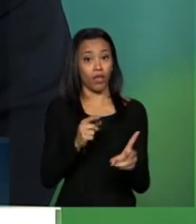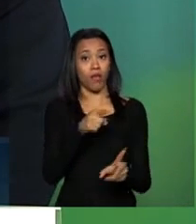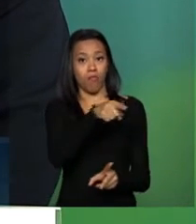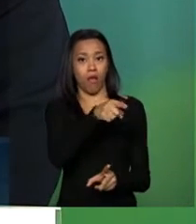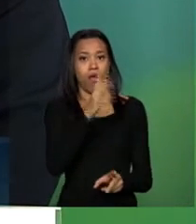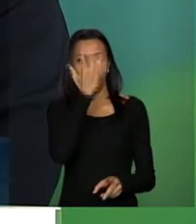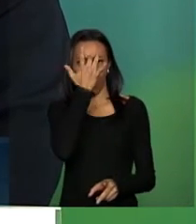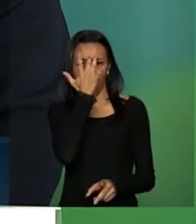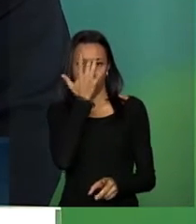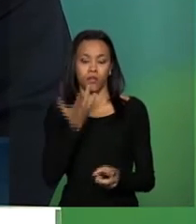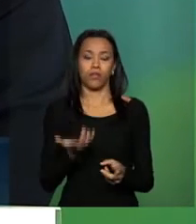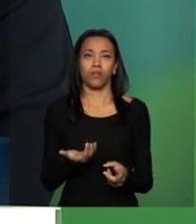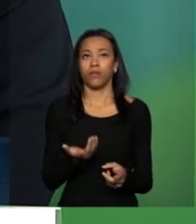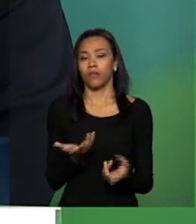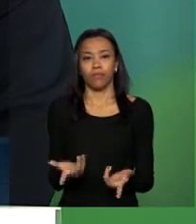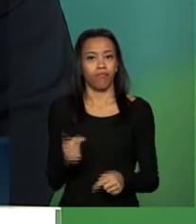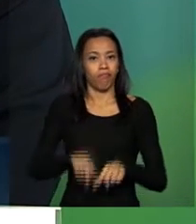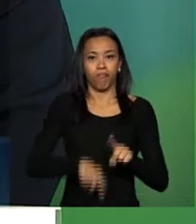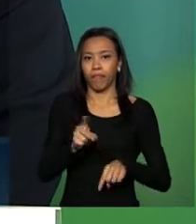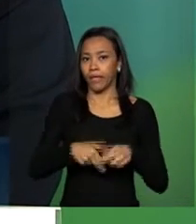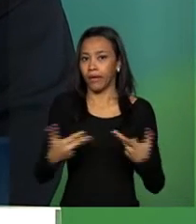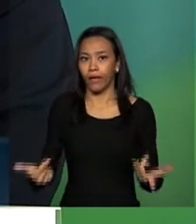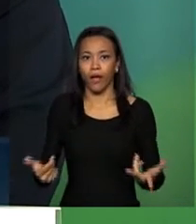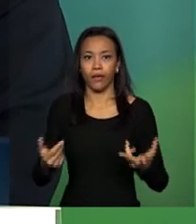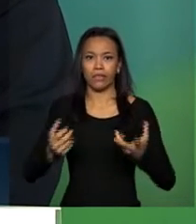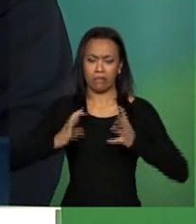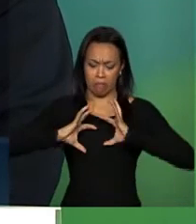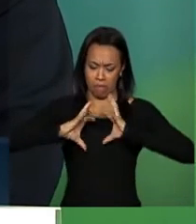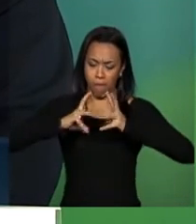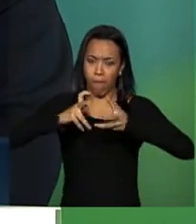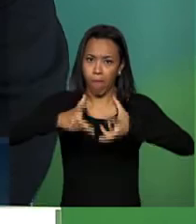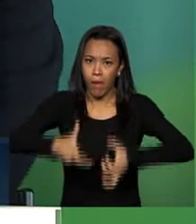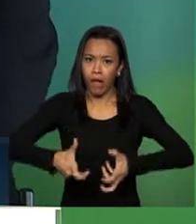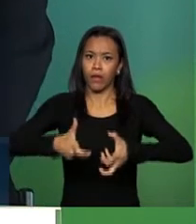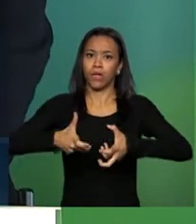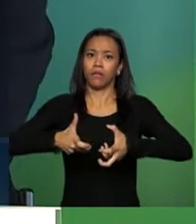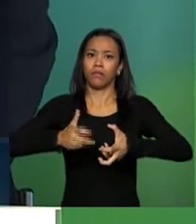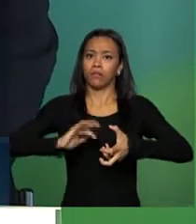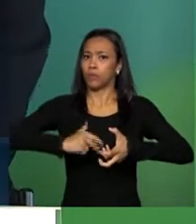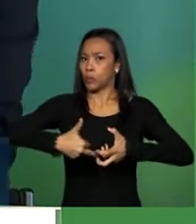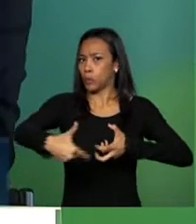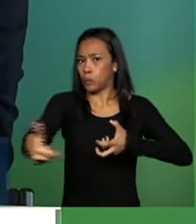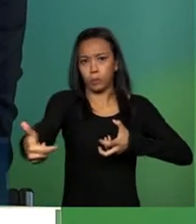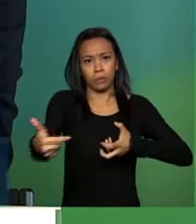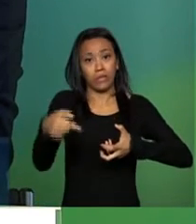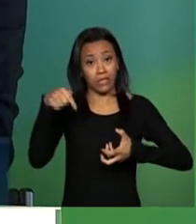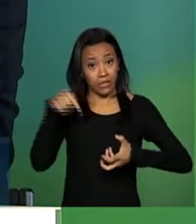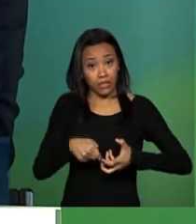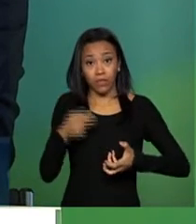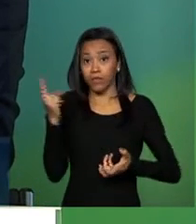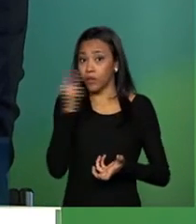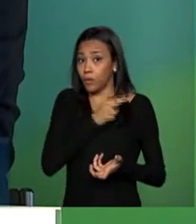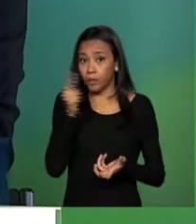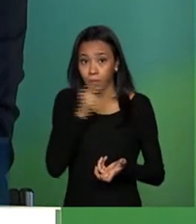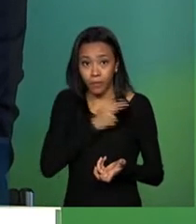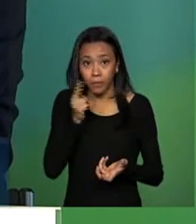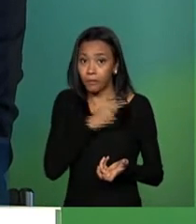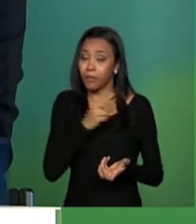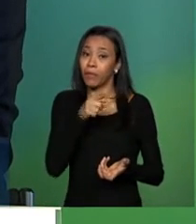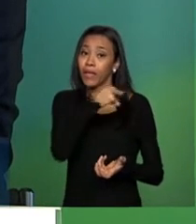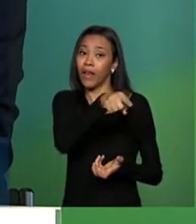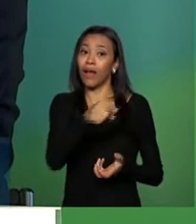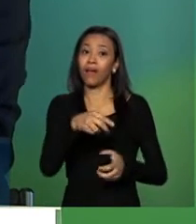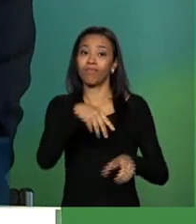modo, equipamentos, máquinas. Portanto, eu acho que esse movimento vai ser mais rápido. Isso é que eu